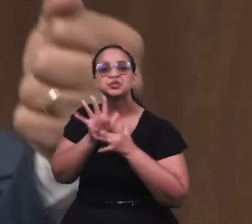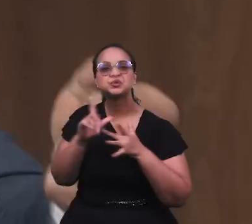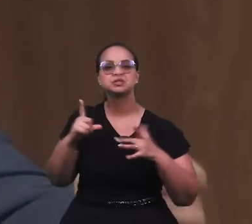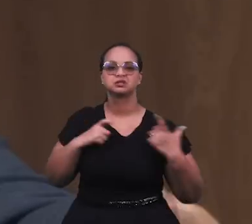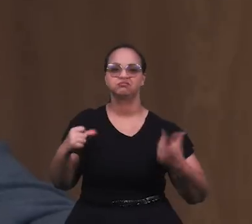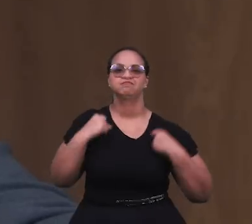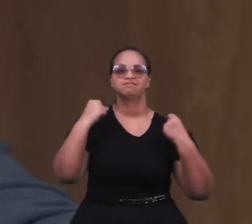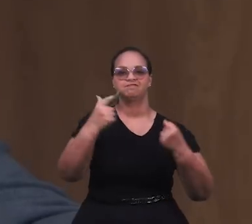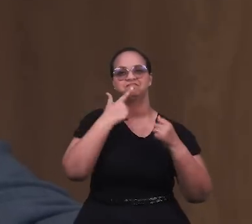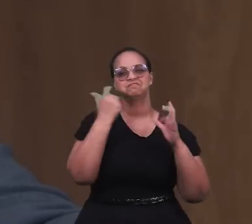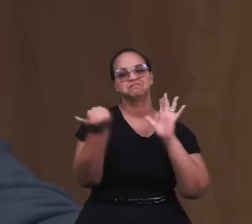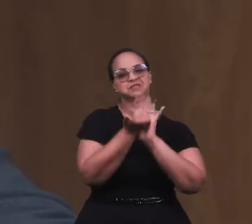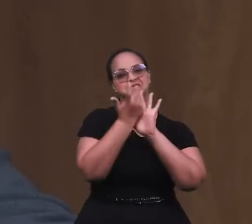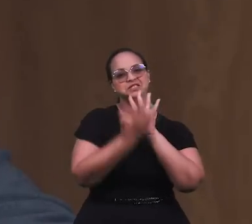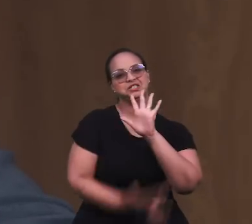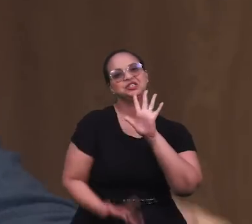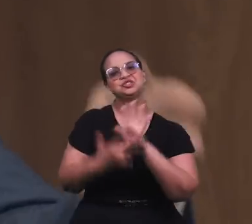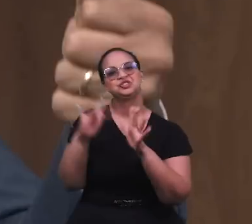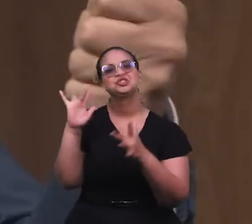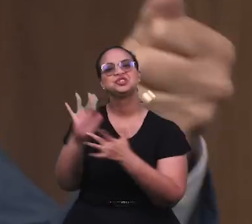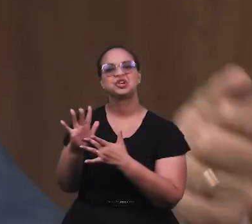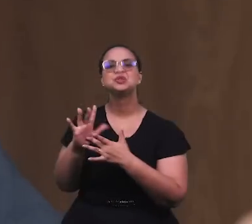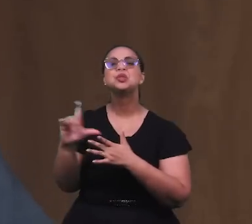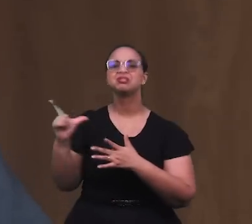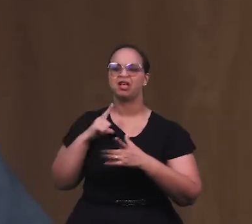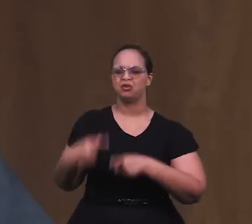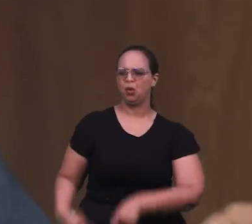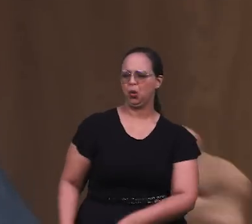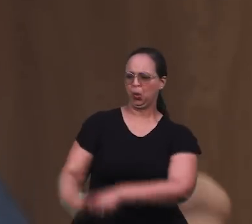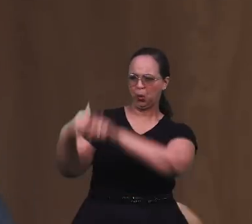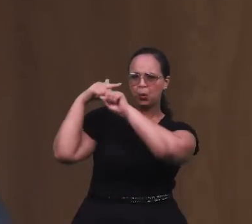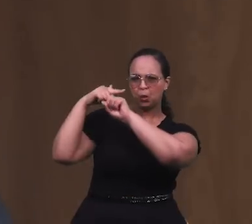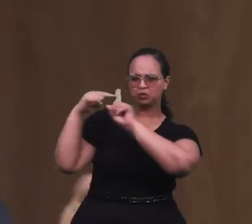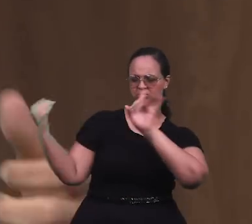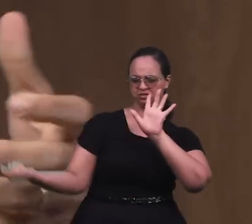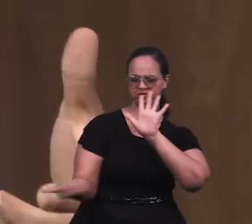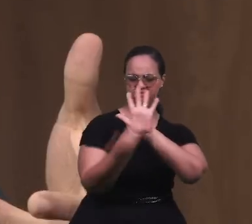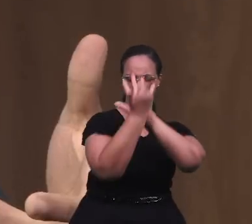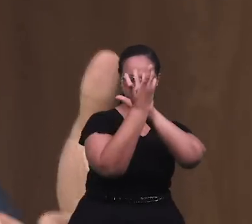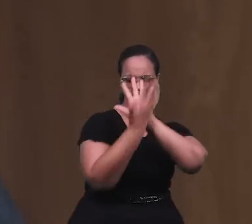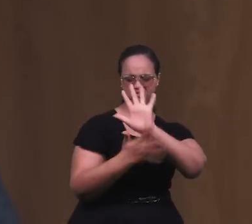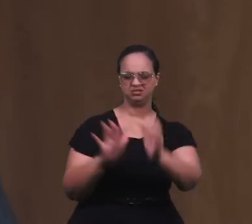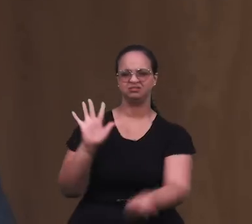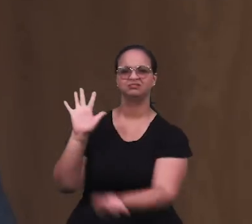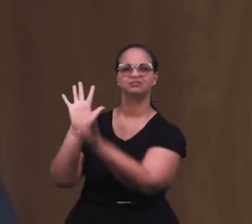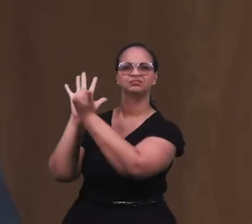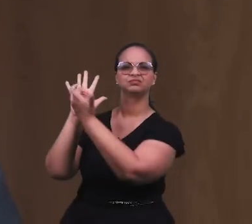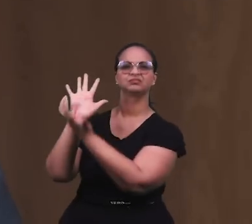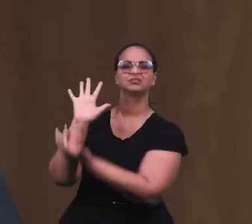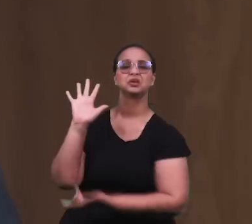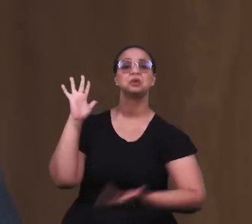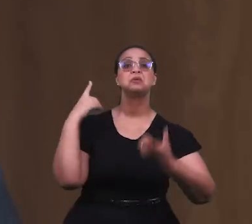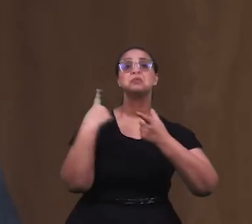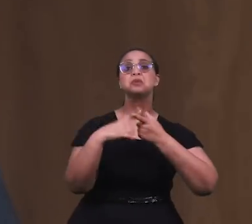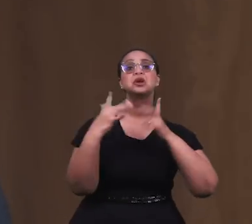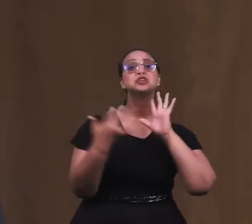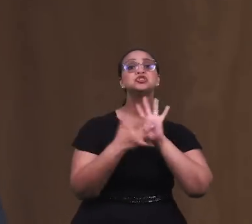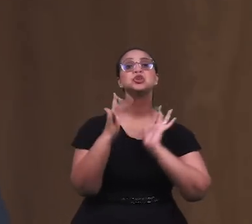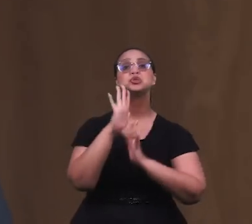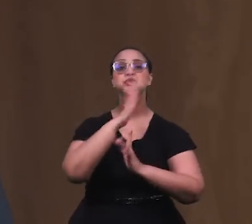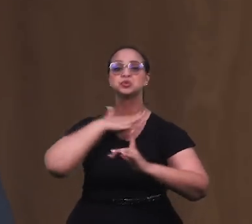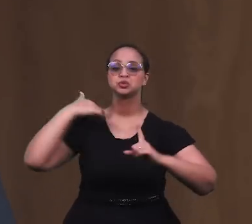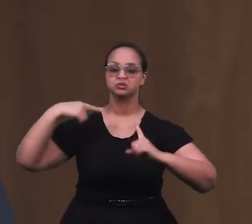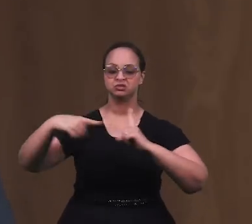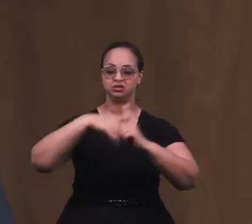o poder do sangue de Jesus, o madeiro que Ele levou por nós, e essa amargura fica doce, porque o Senhor nos liberta de todas